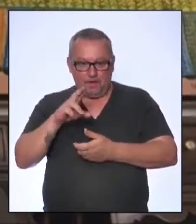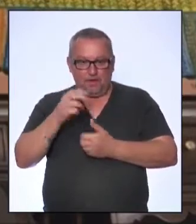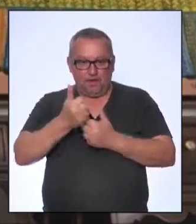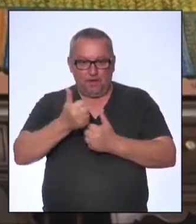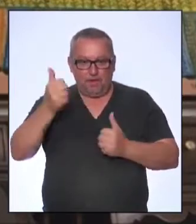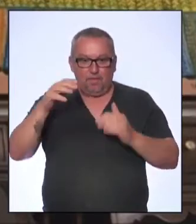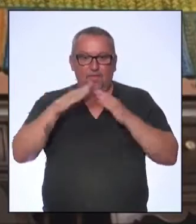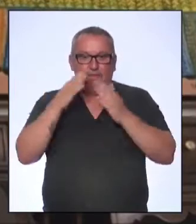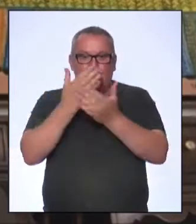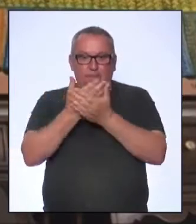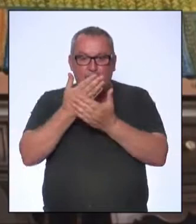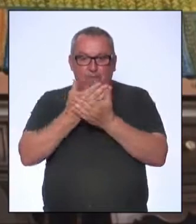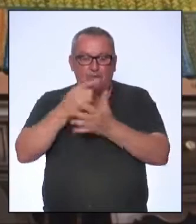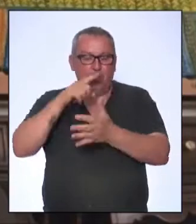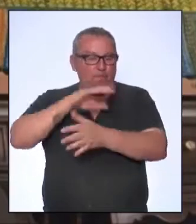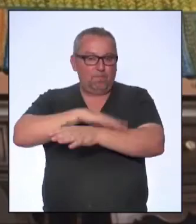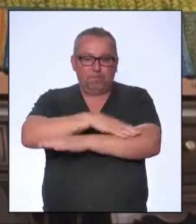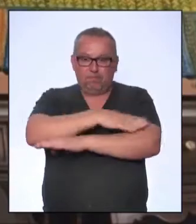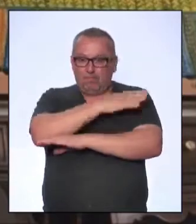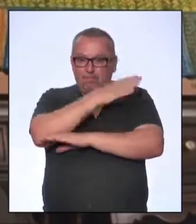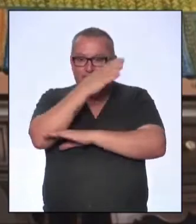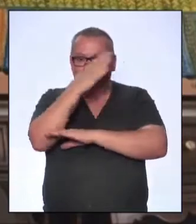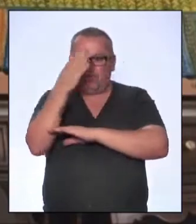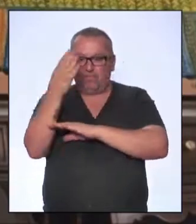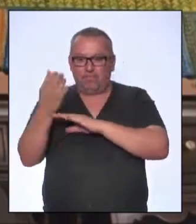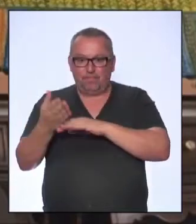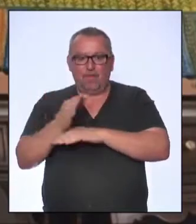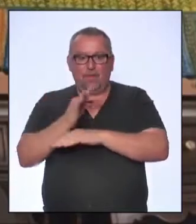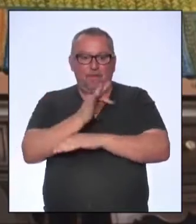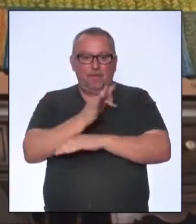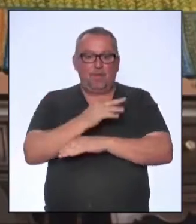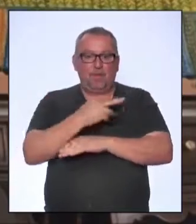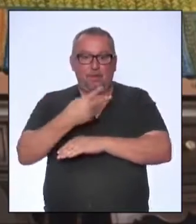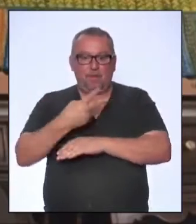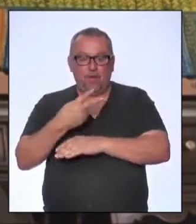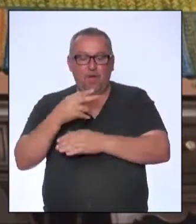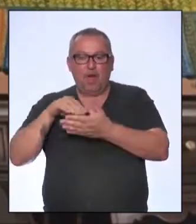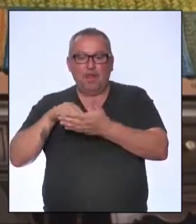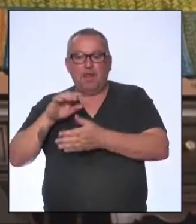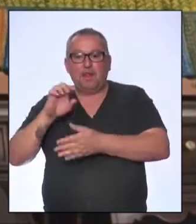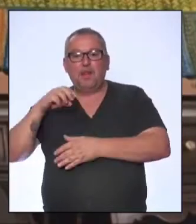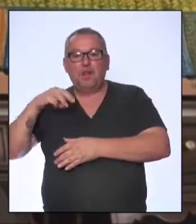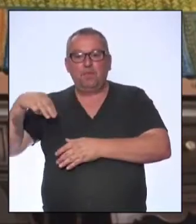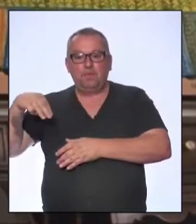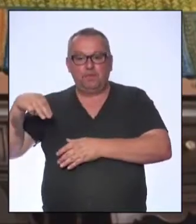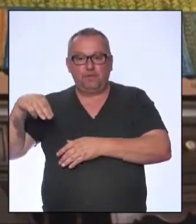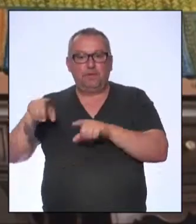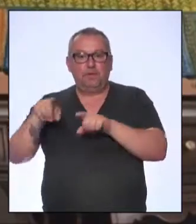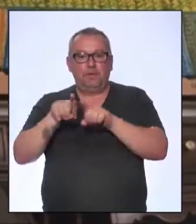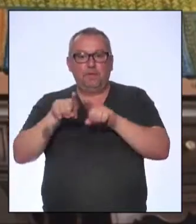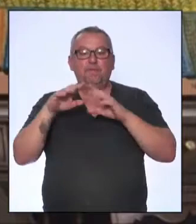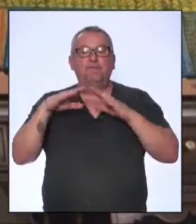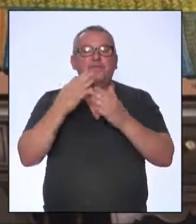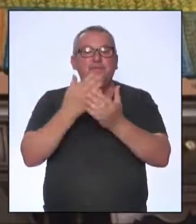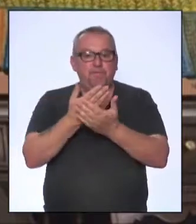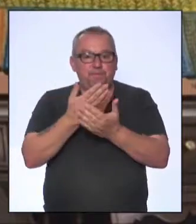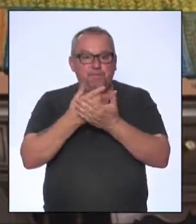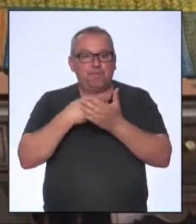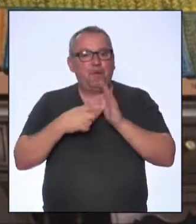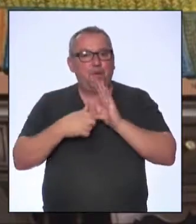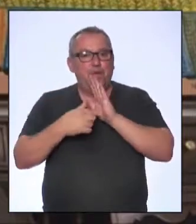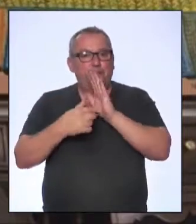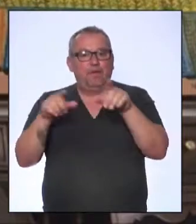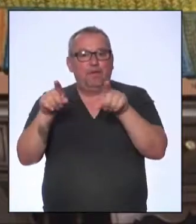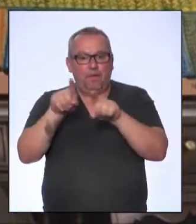de tempo integral, que tem o Fundamental 2 e o ensino médio. É uma escola que tem se destacado